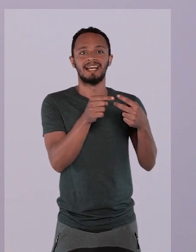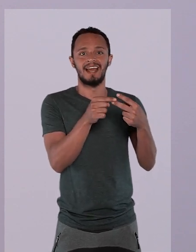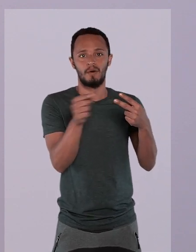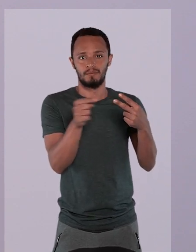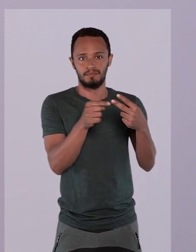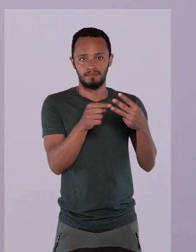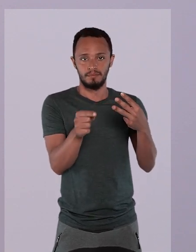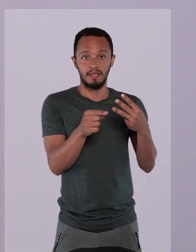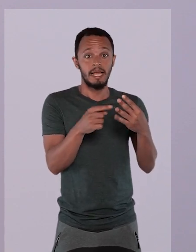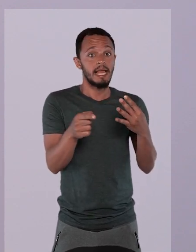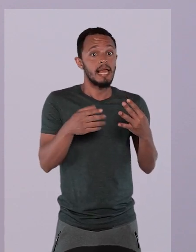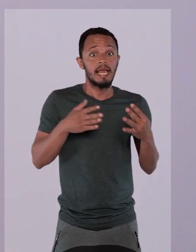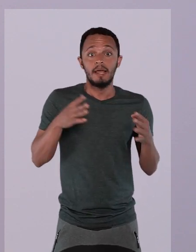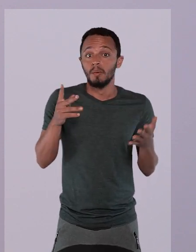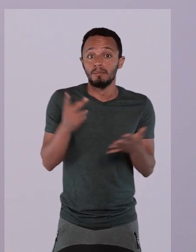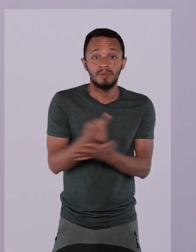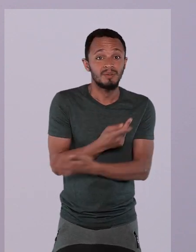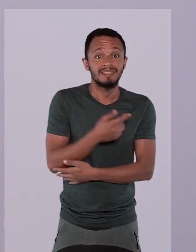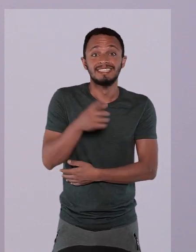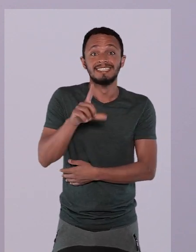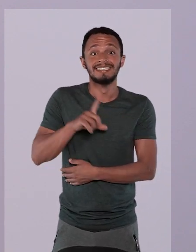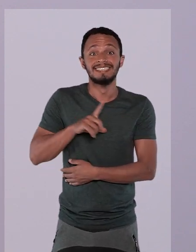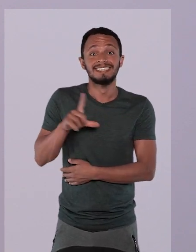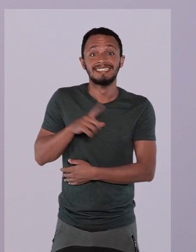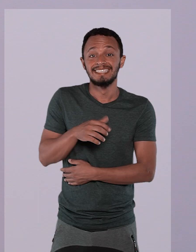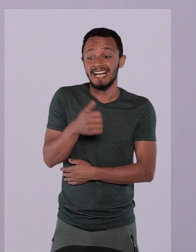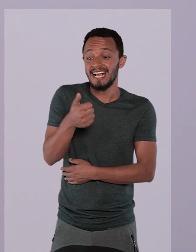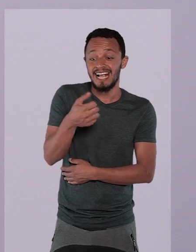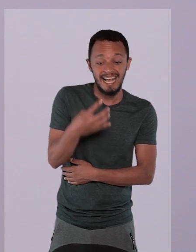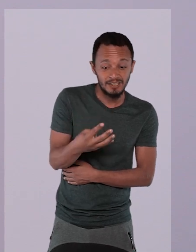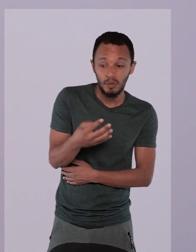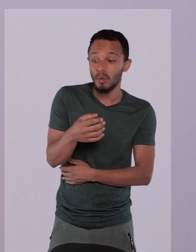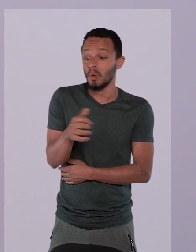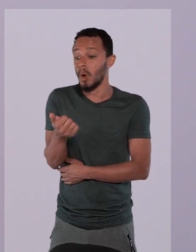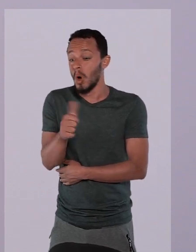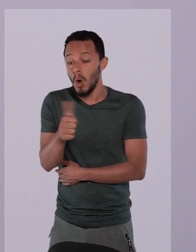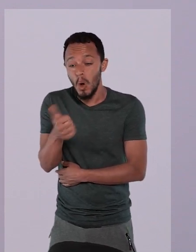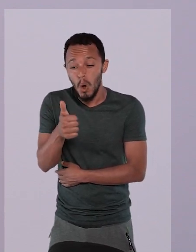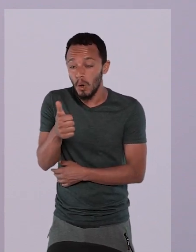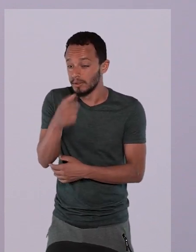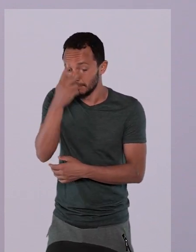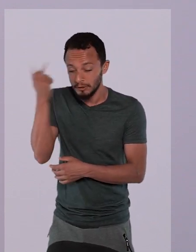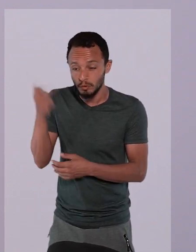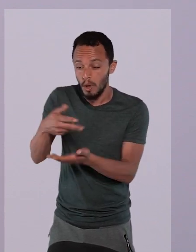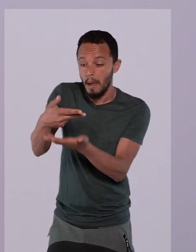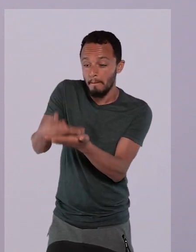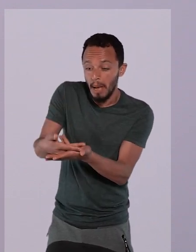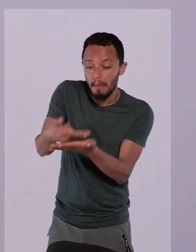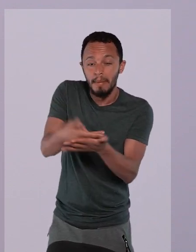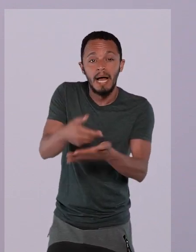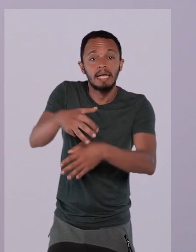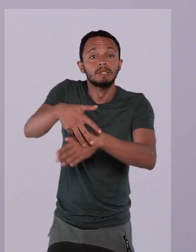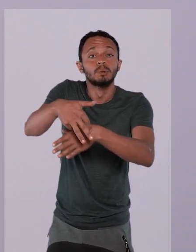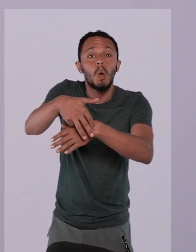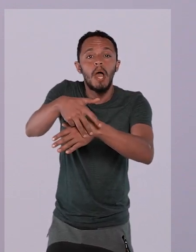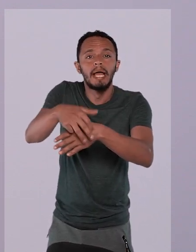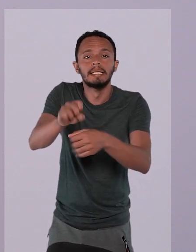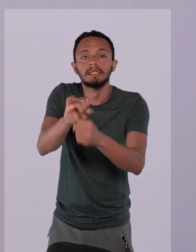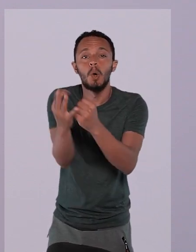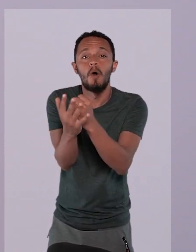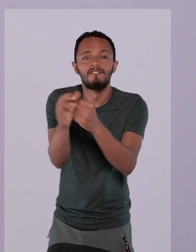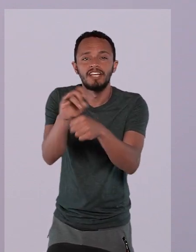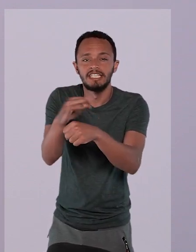assim, tinha dias que tinha 14 doentes com Covid-19, 11. Era inacreditável, mas